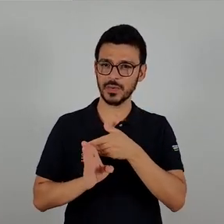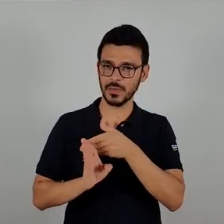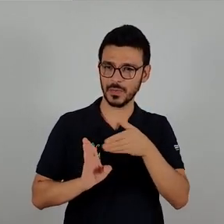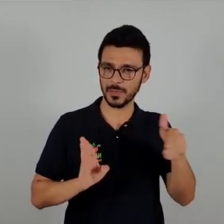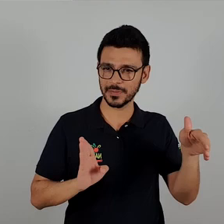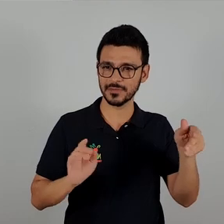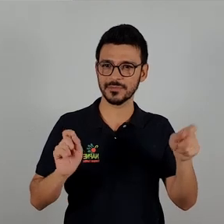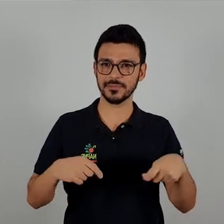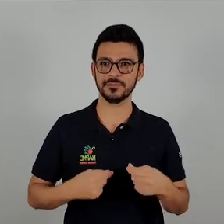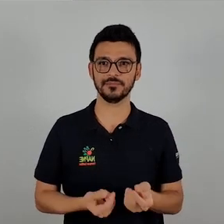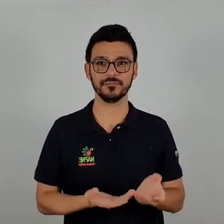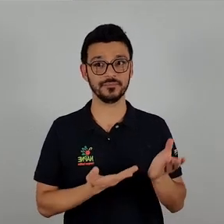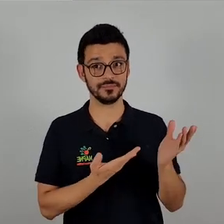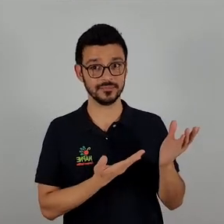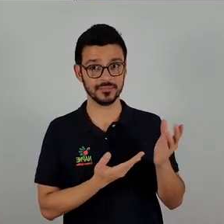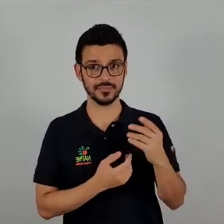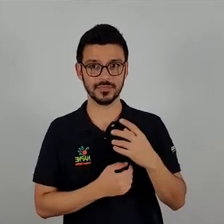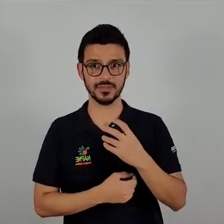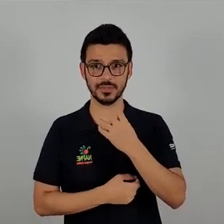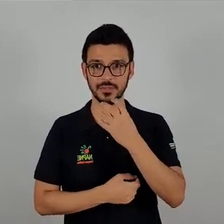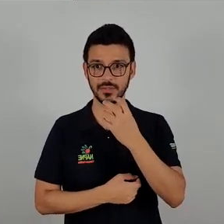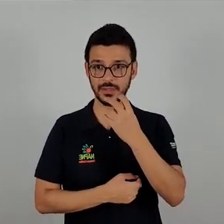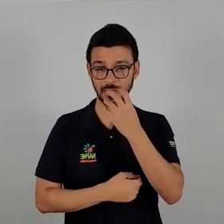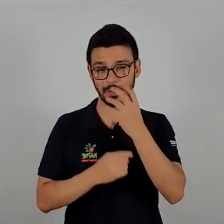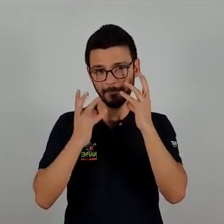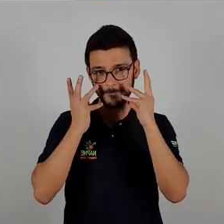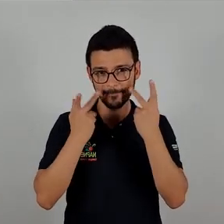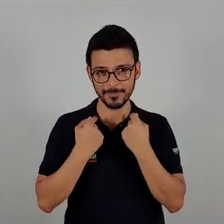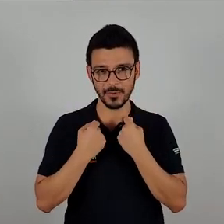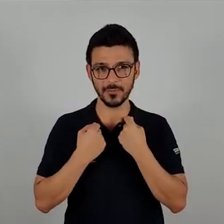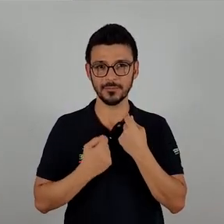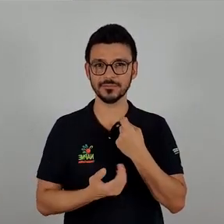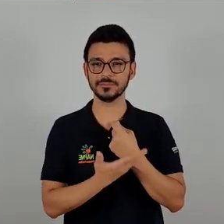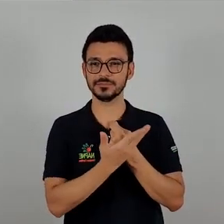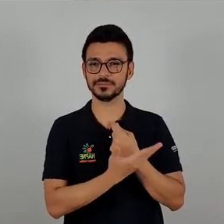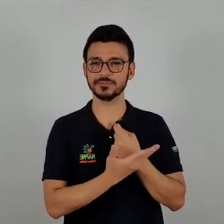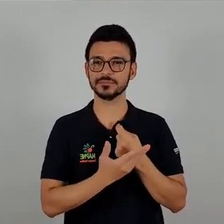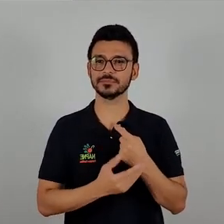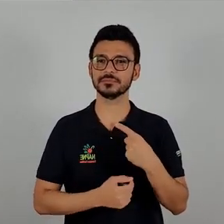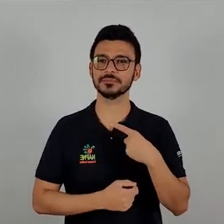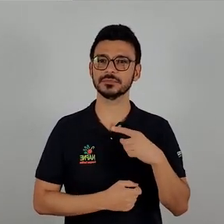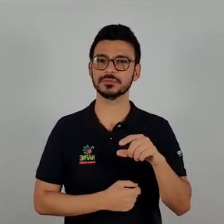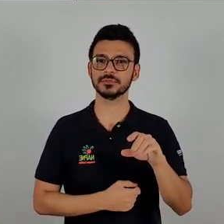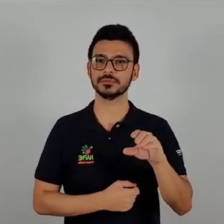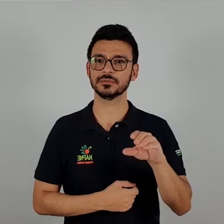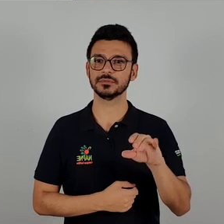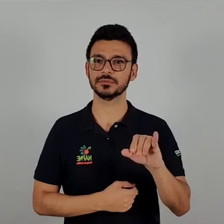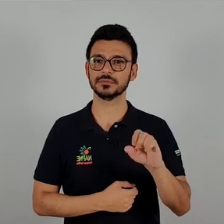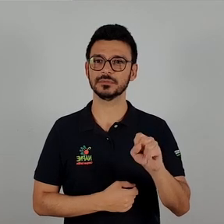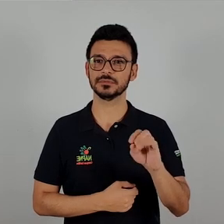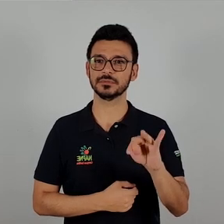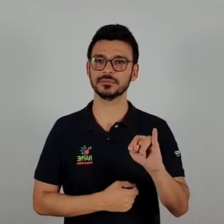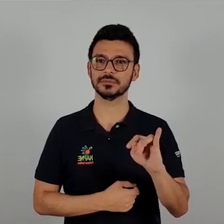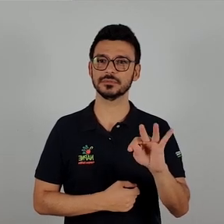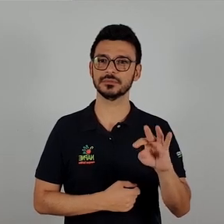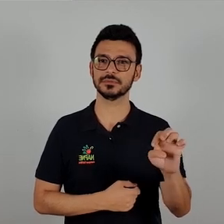E deu 2 vezes bactérias que não são comuns mesmo, Rafina alvei e Serratia rubidi.